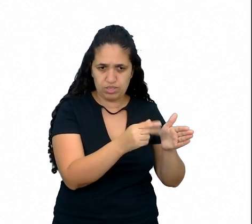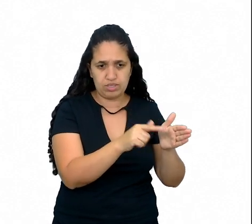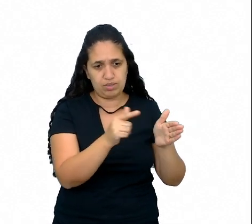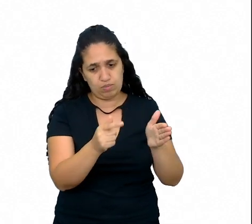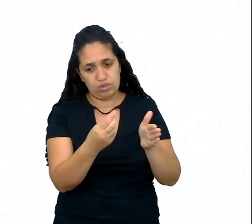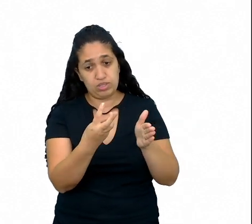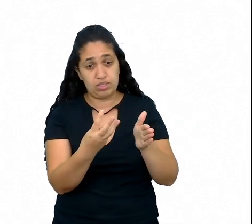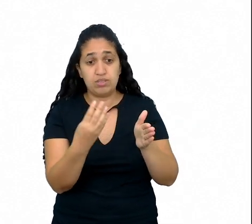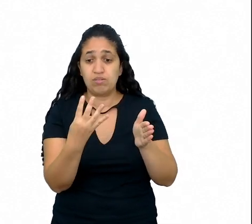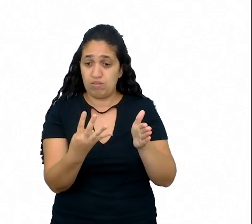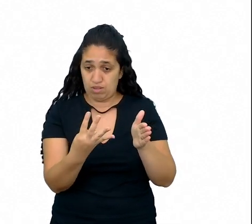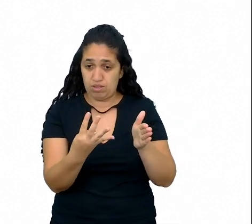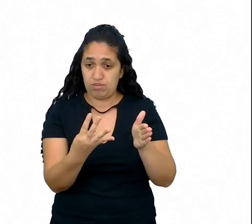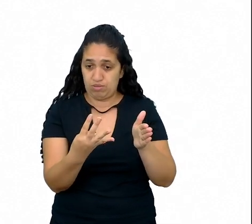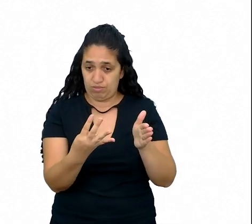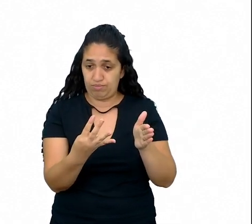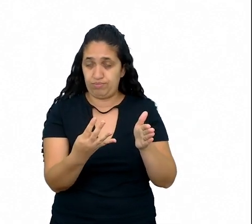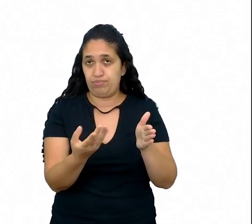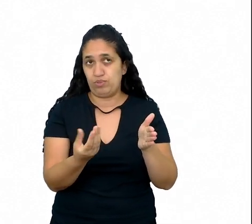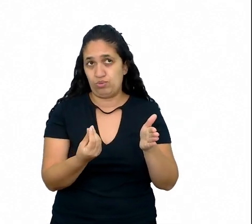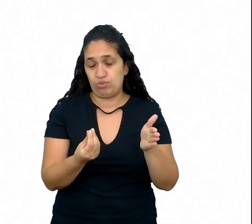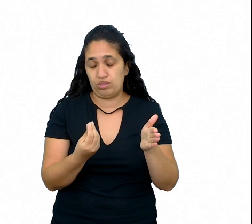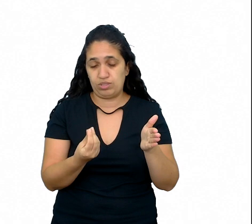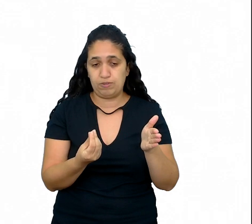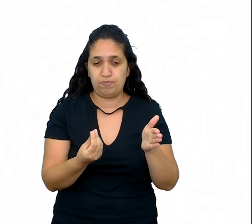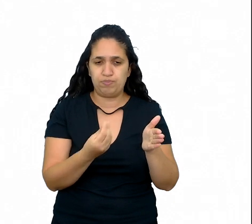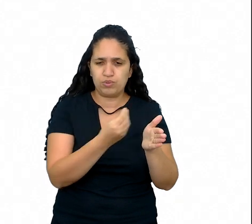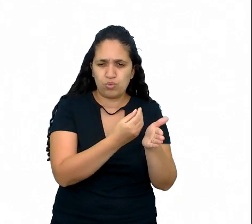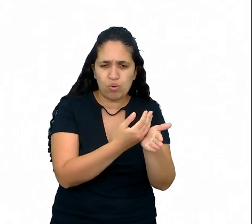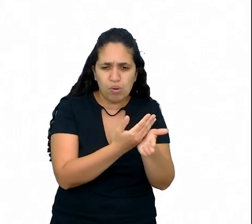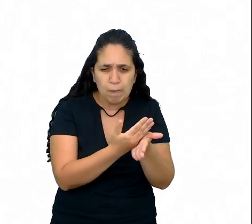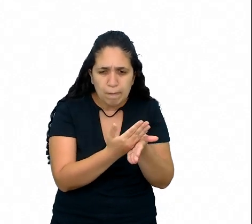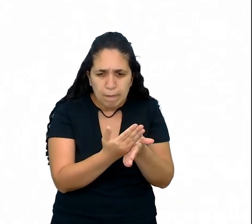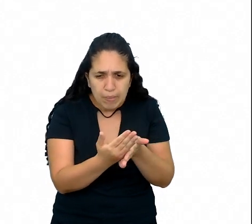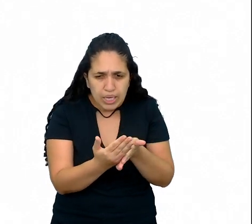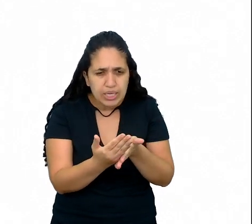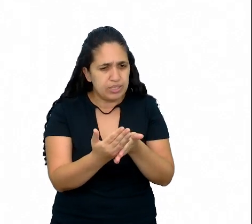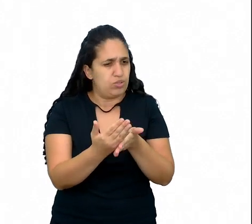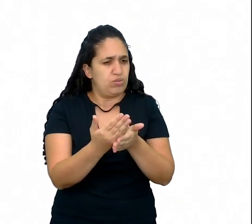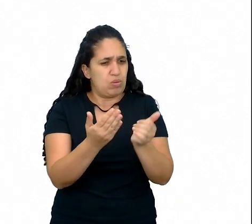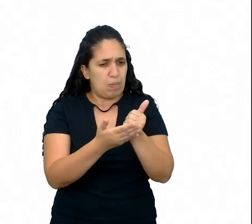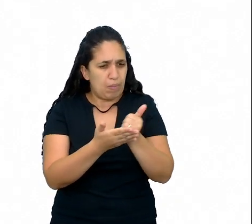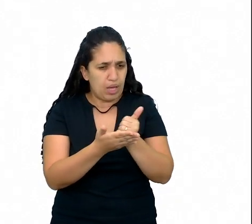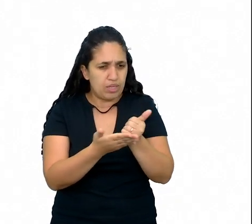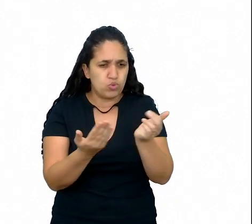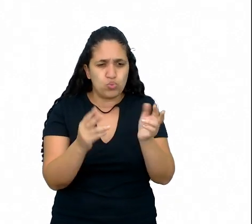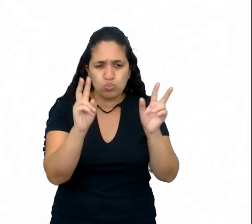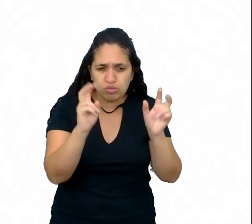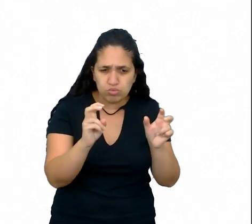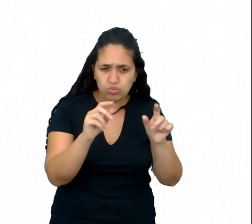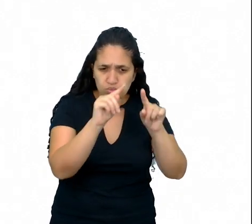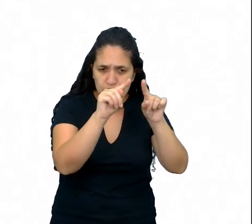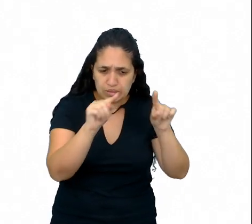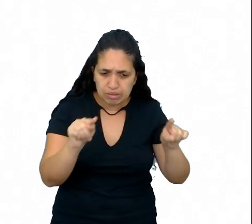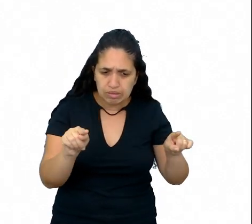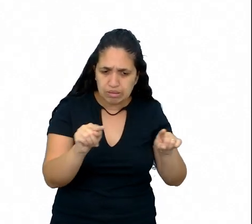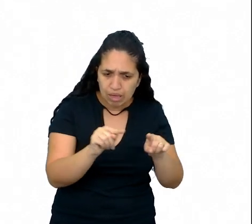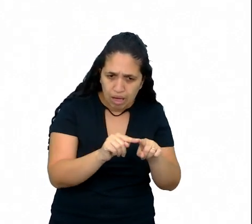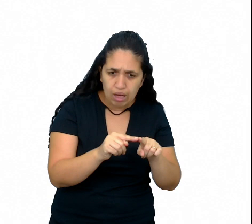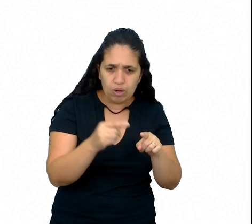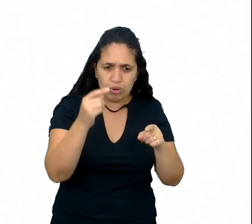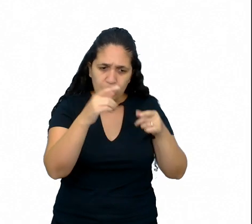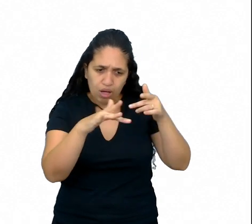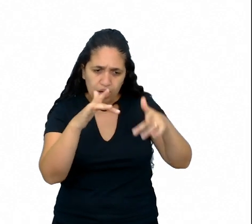os primeiros, as primeiras definições ali sobre o triângulo, né, sobre os